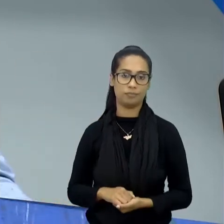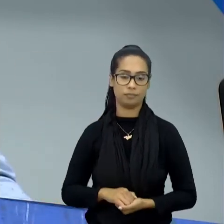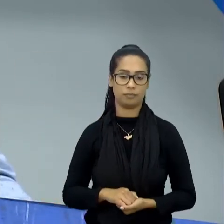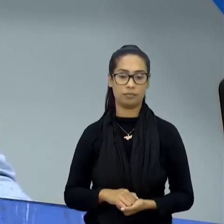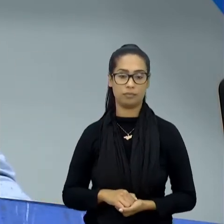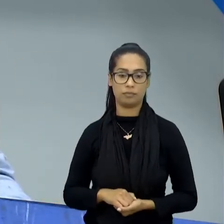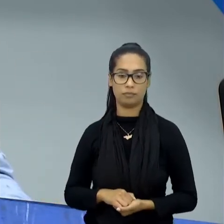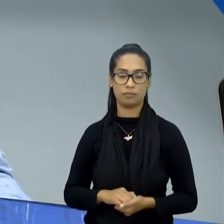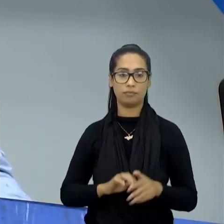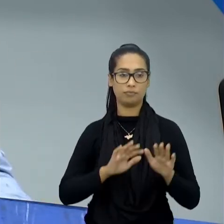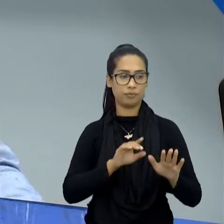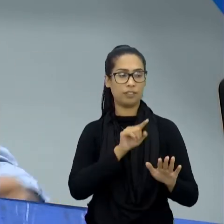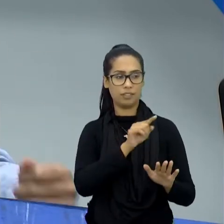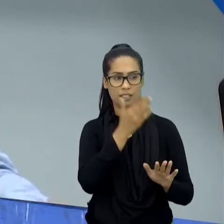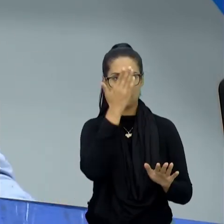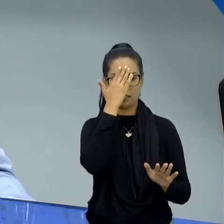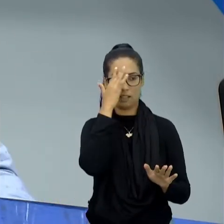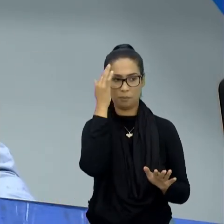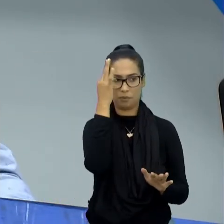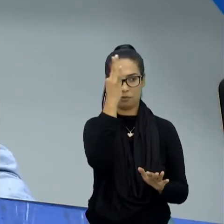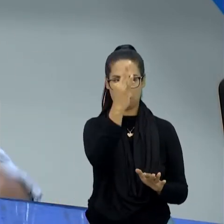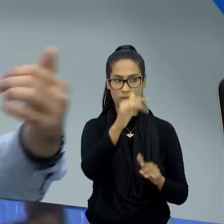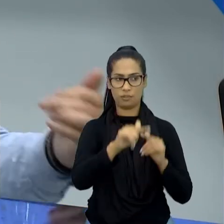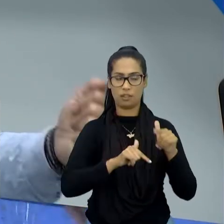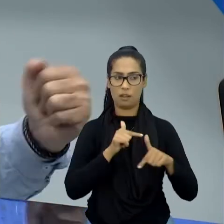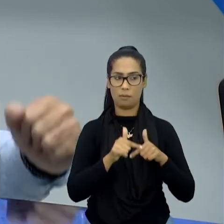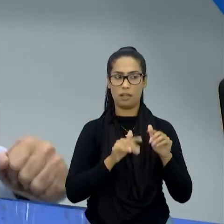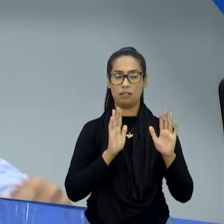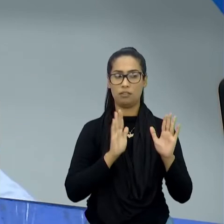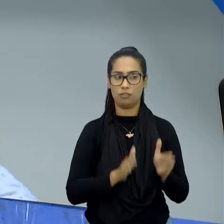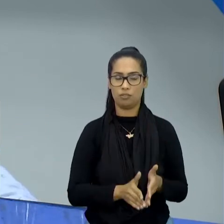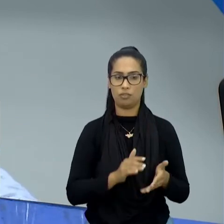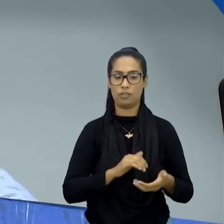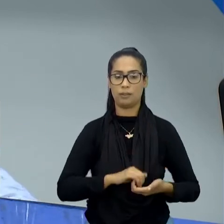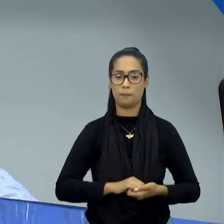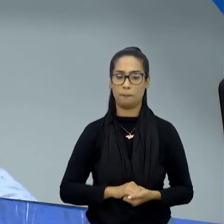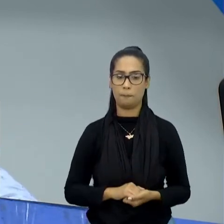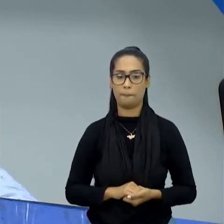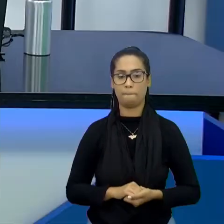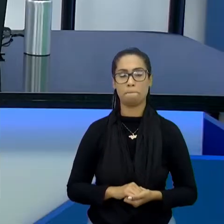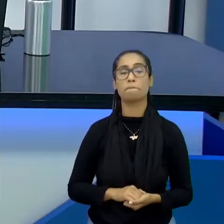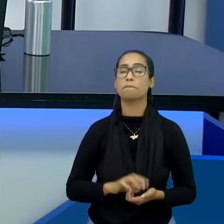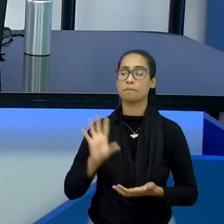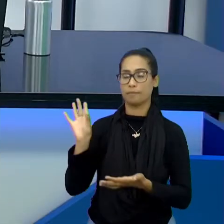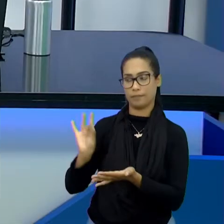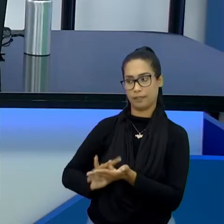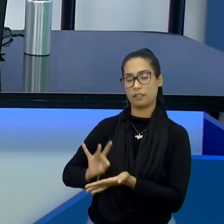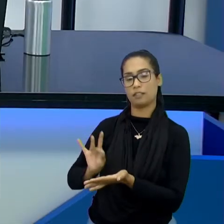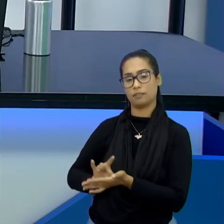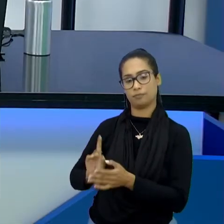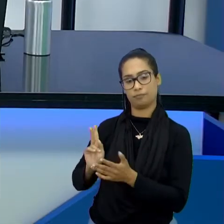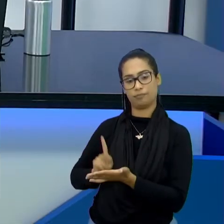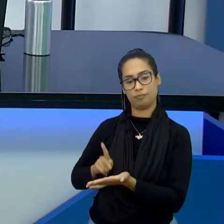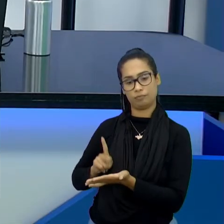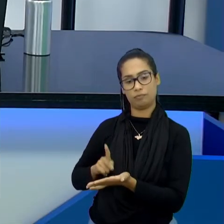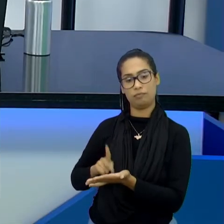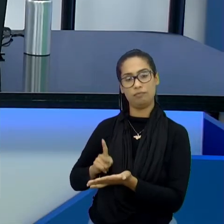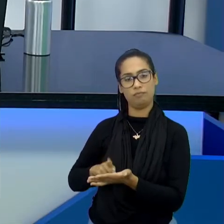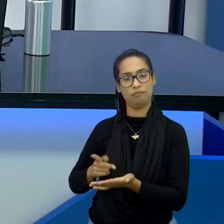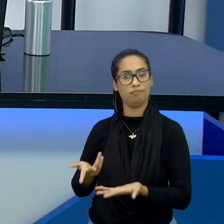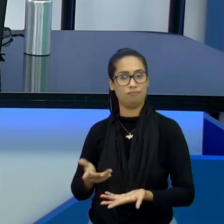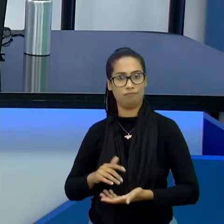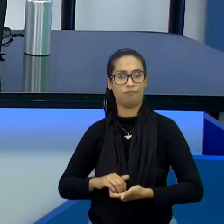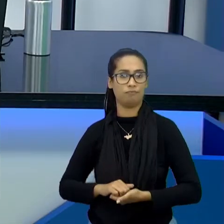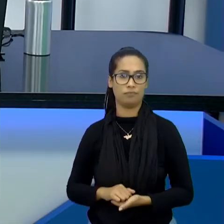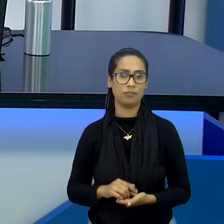com filosofia, que trabalha com filosofia, é o déspota esclarecido. De fato. Ele é um déspota, ele é um tirano, ele